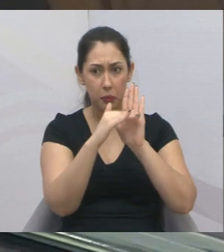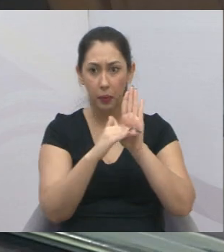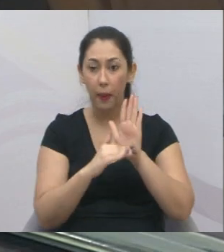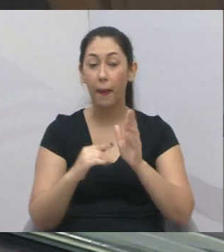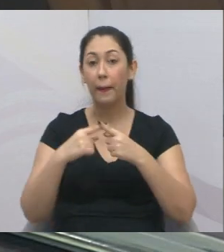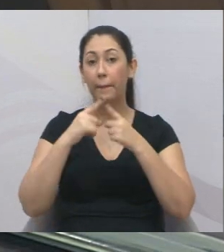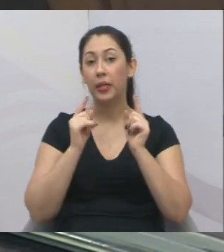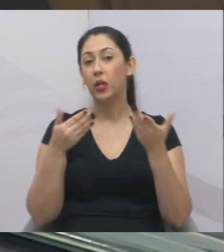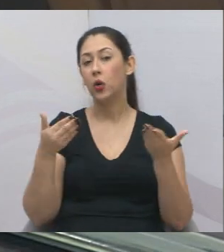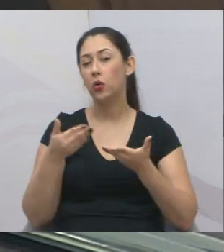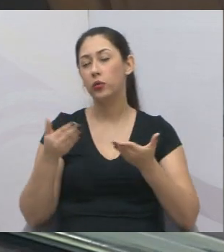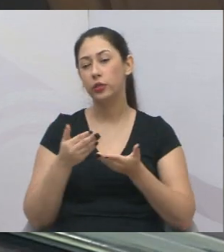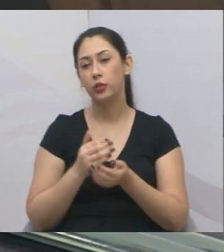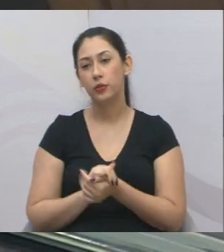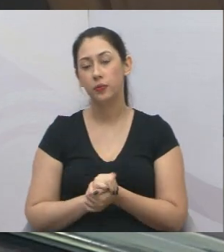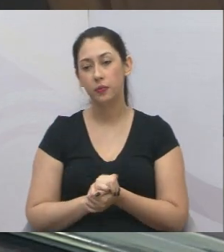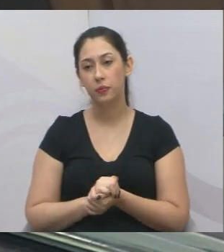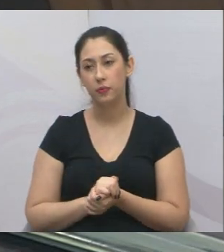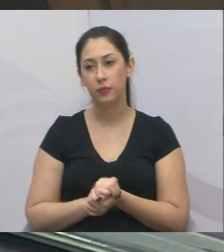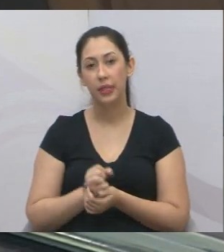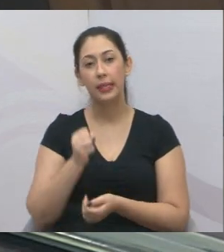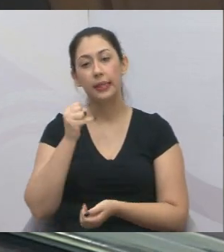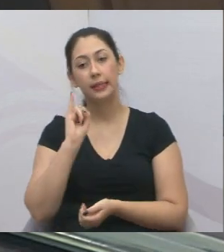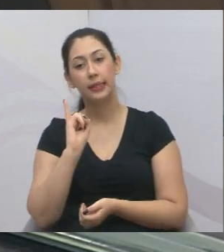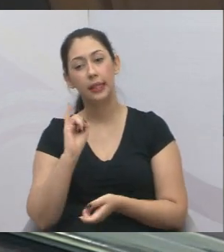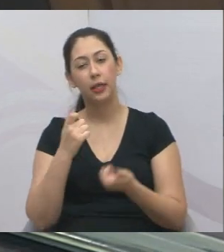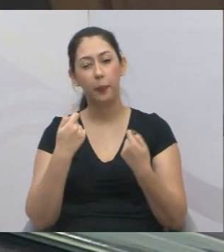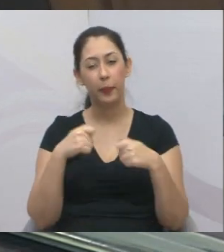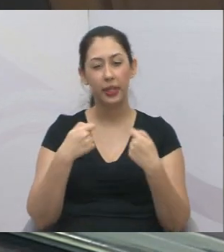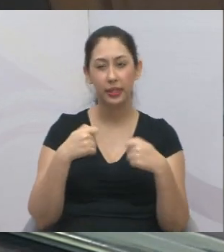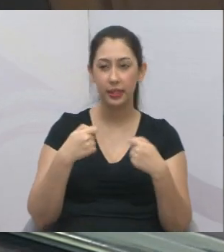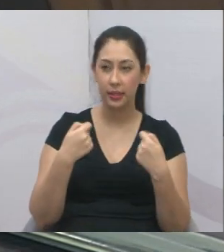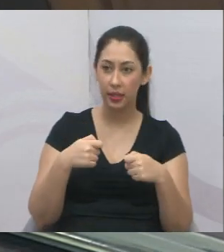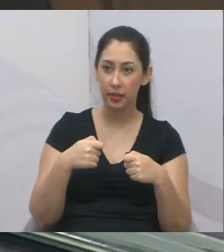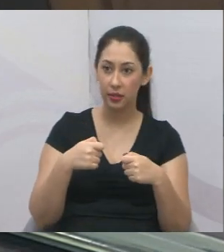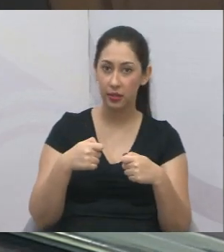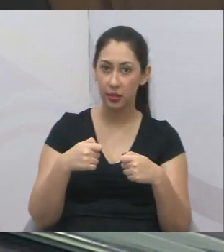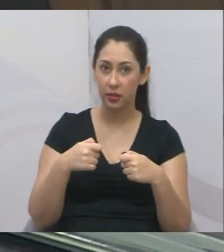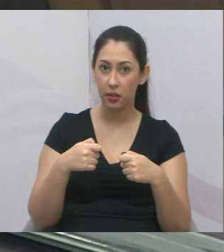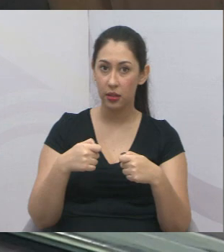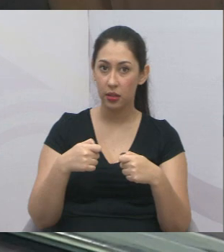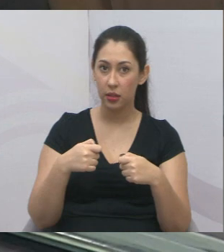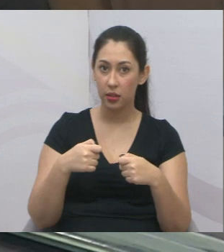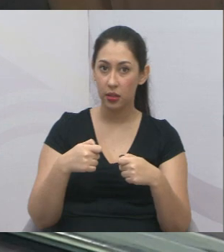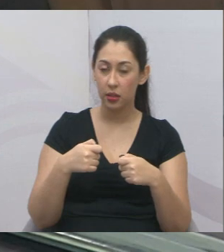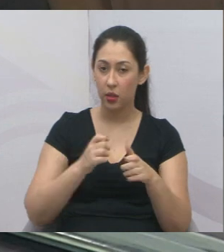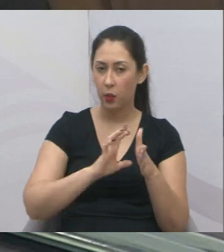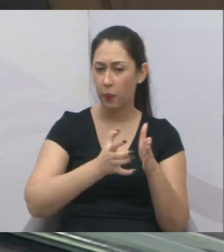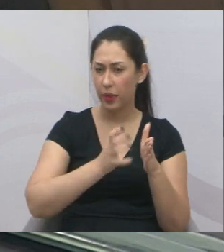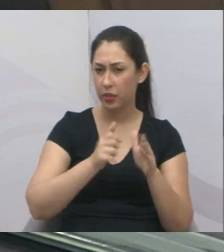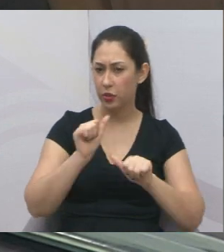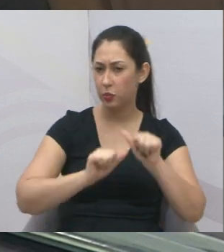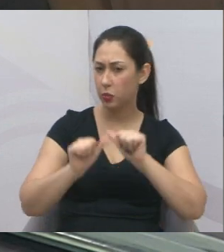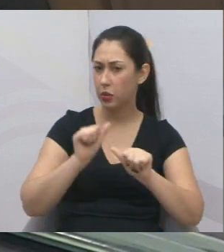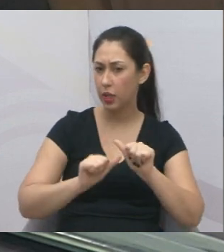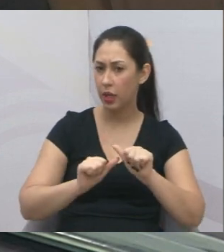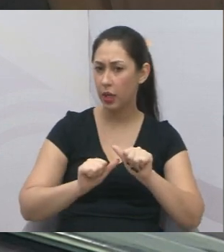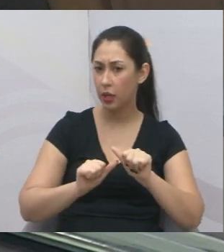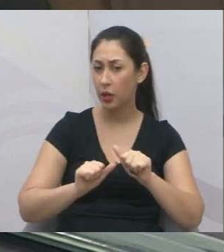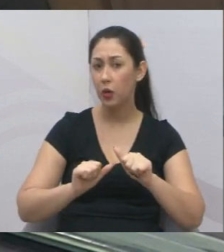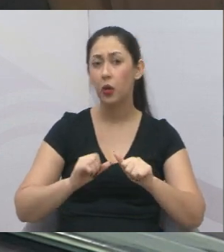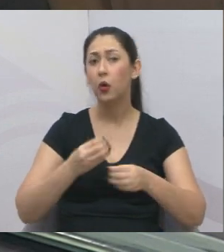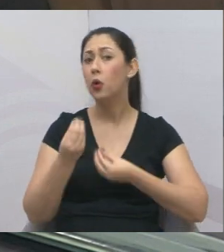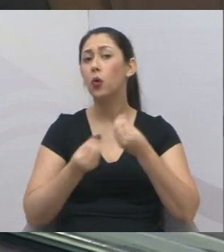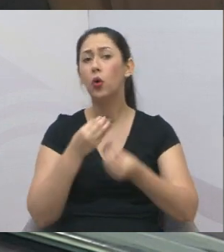se tivesse que sair do governo, entrar um novo. Como está o nosso município com relação a